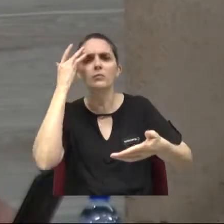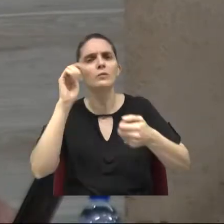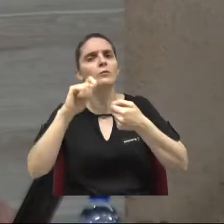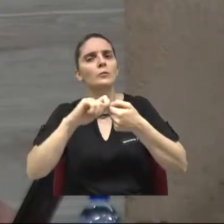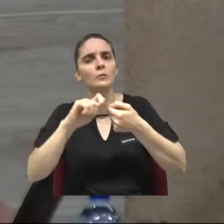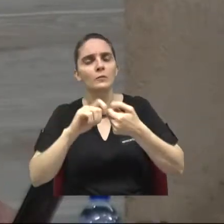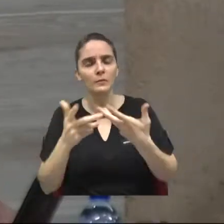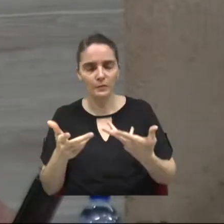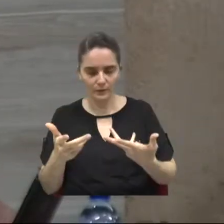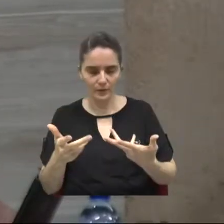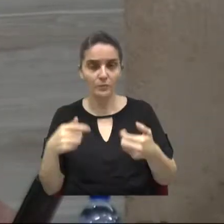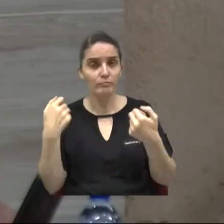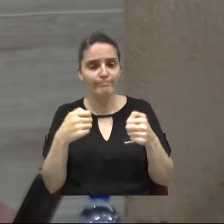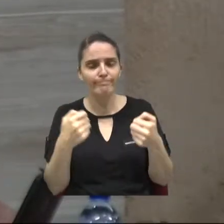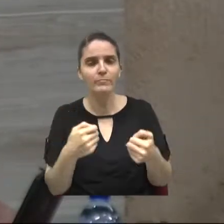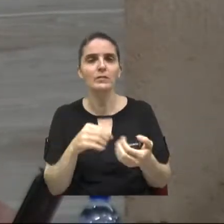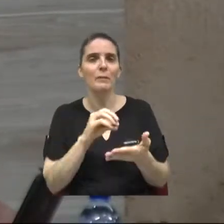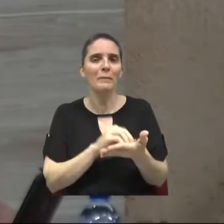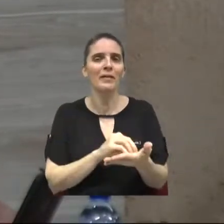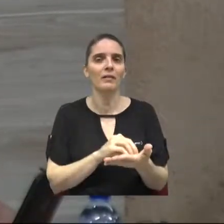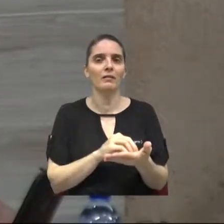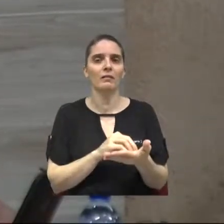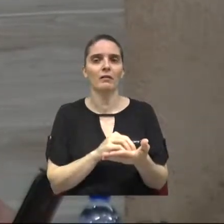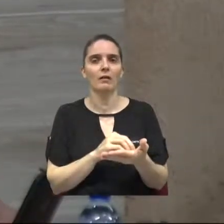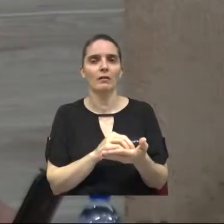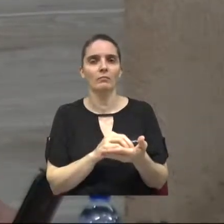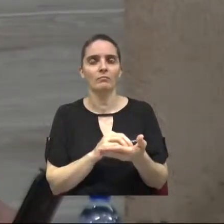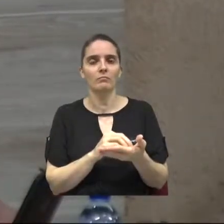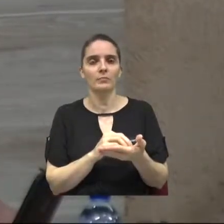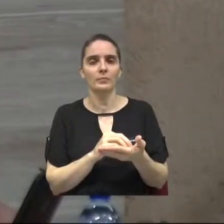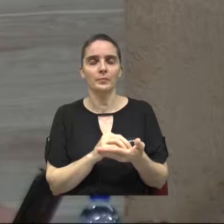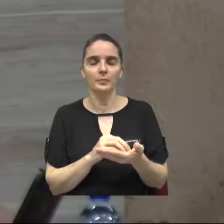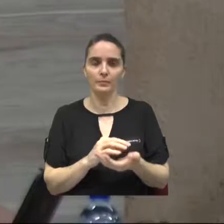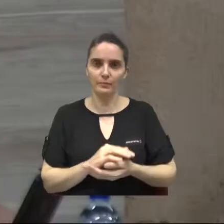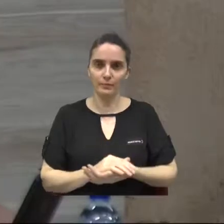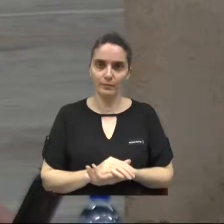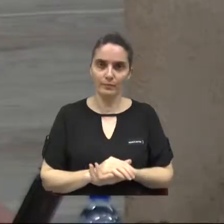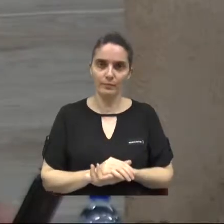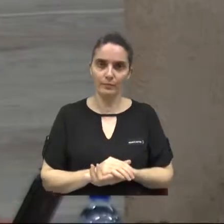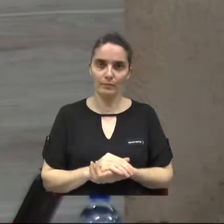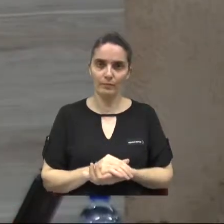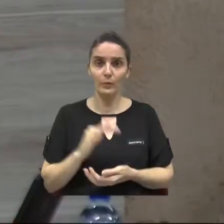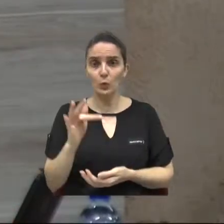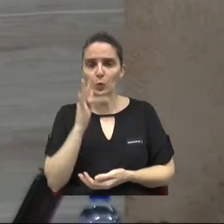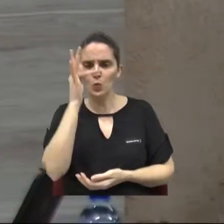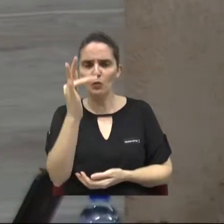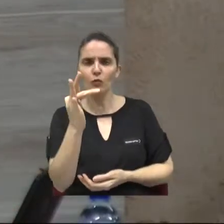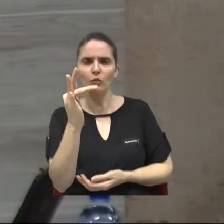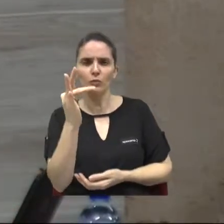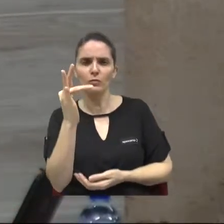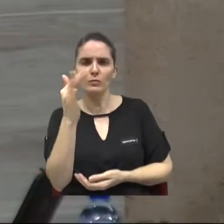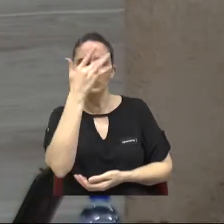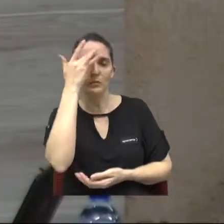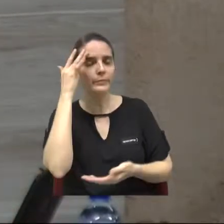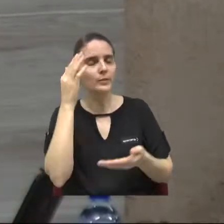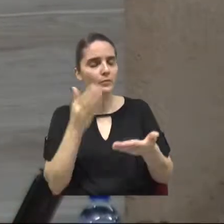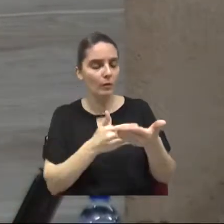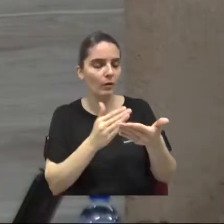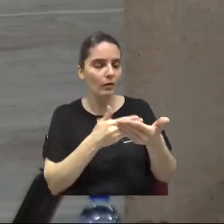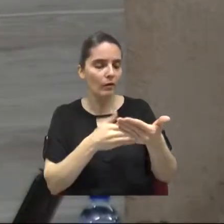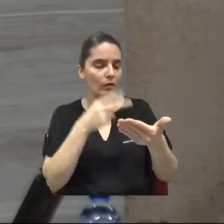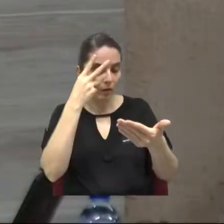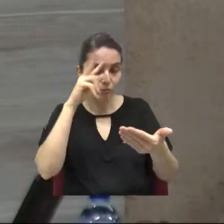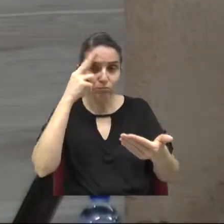homenageadas no município, para que possamos até recorrer com fatos históricos. Então, é somente uma colocação,